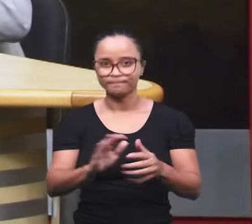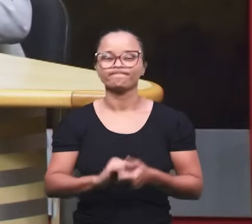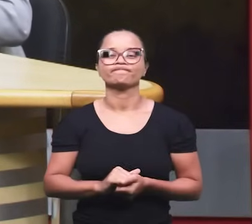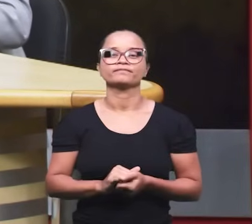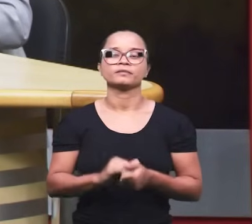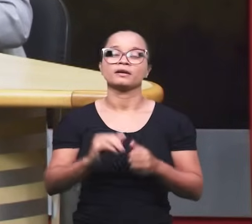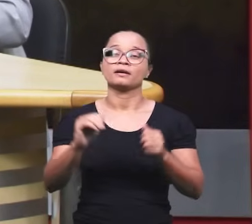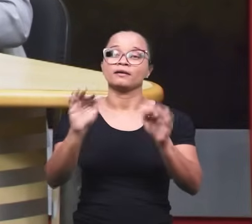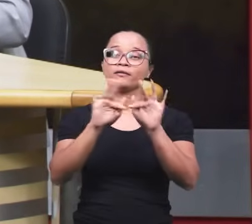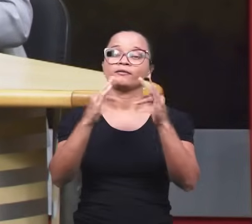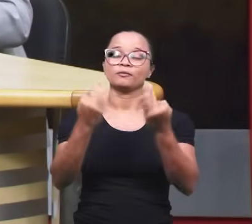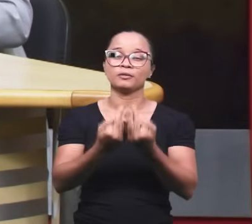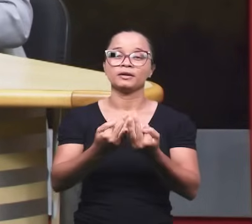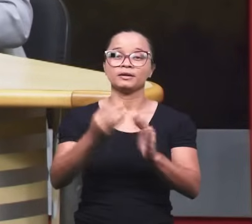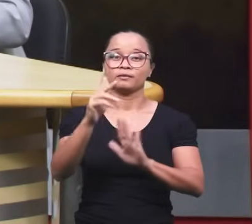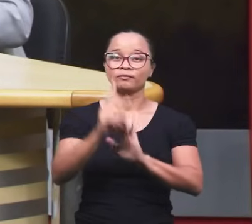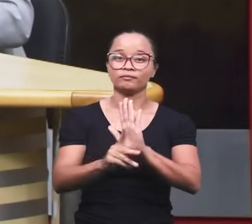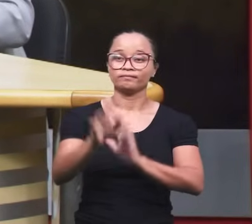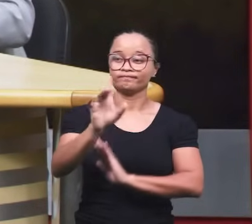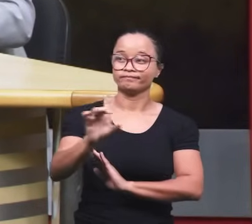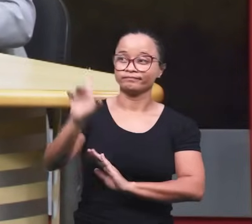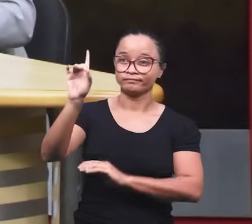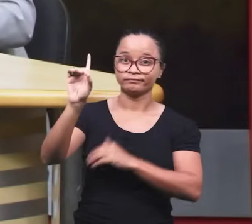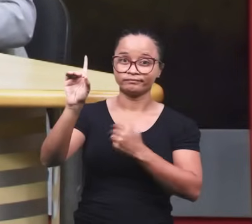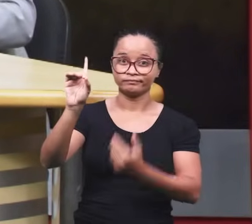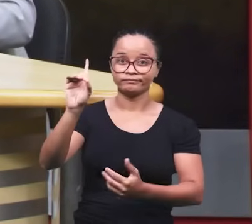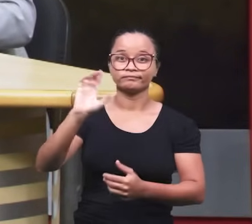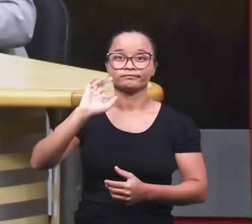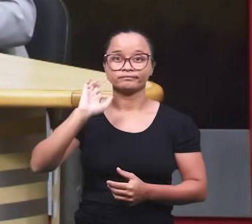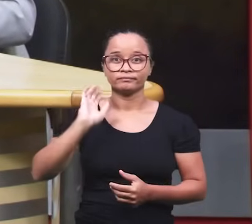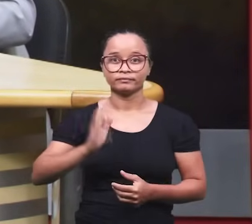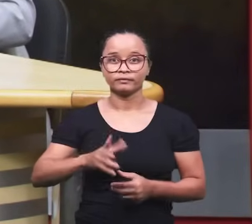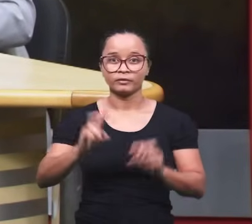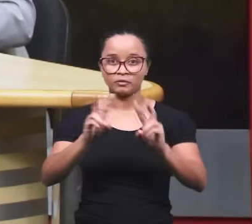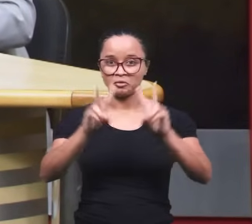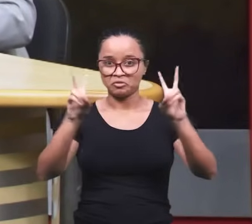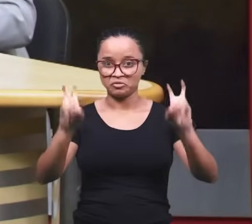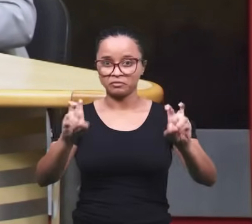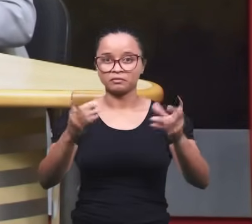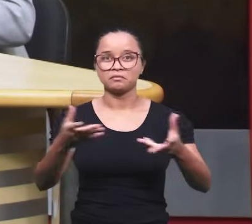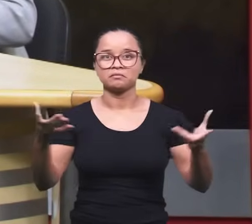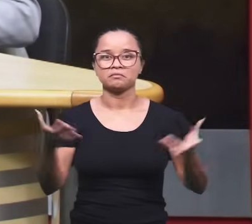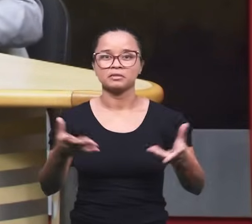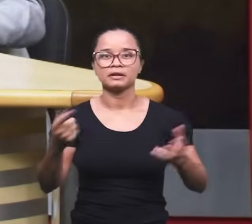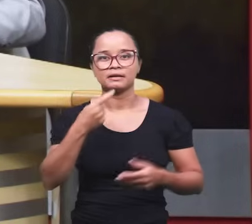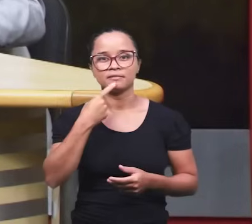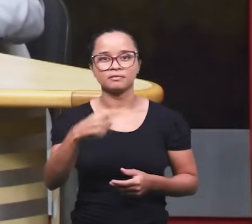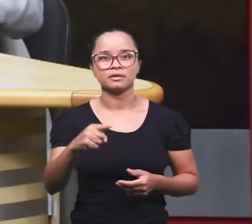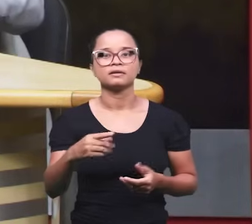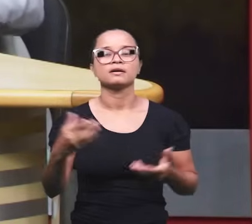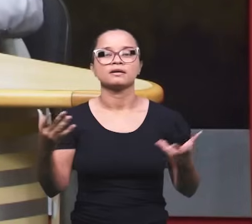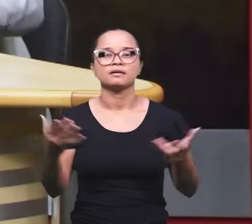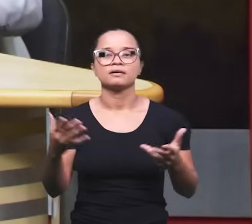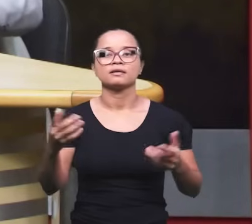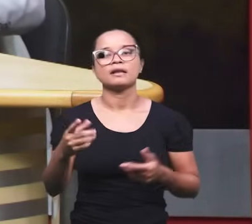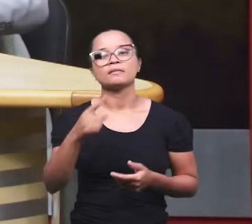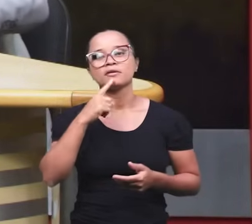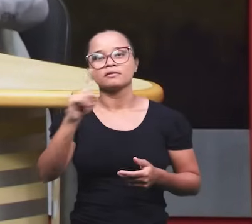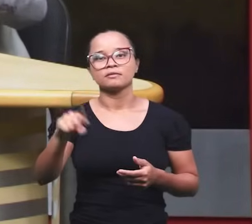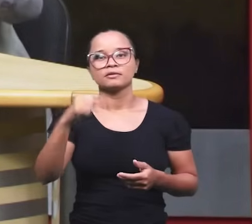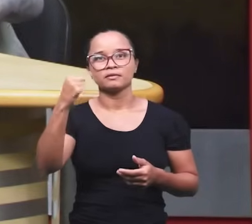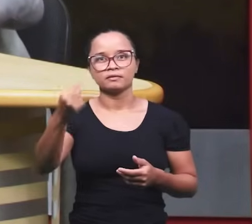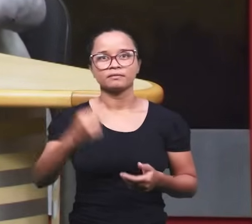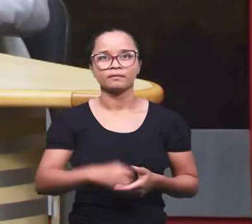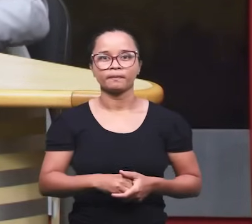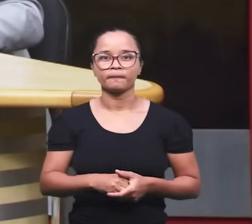final de mais uma edição do programa família um projeto de Deus nós estamos tendo como tema né para essa semana